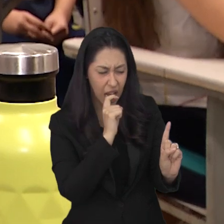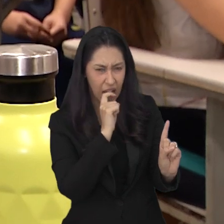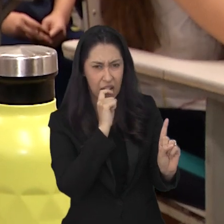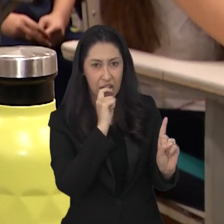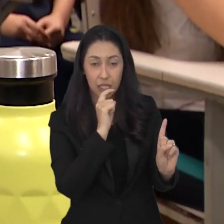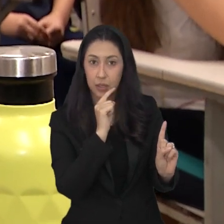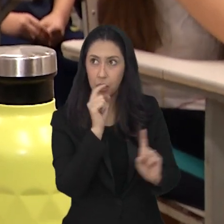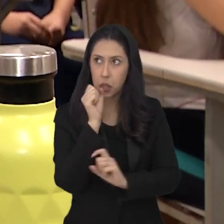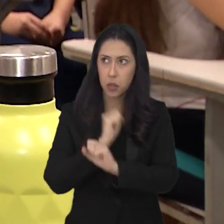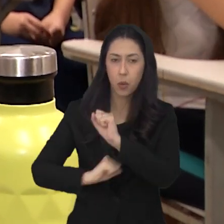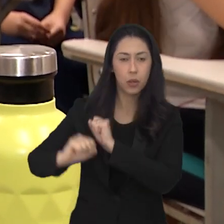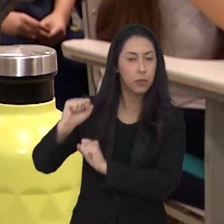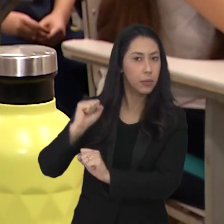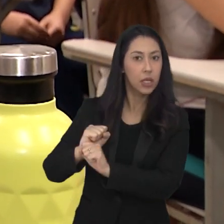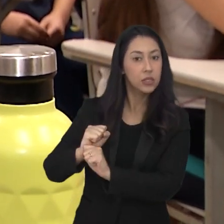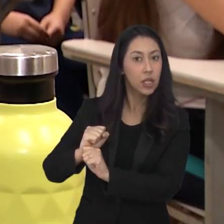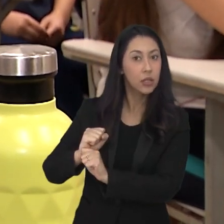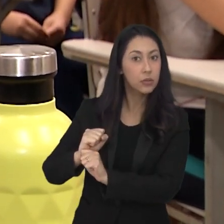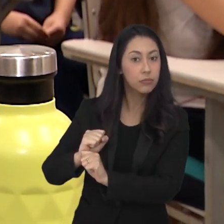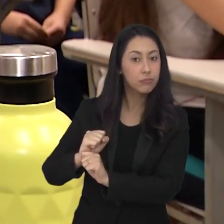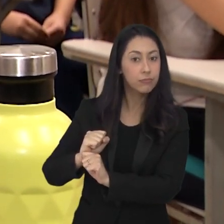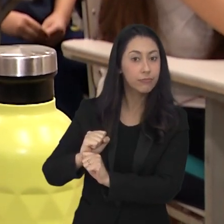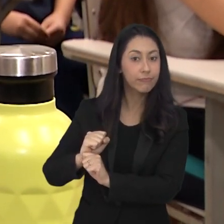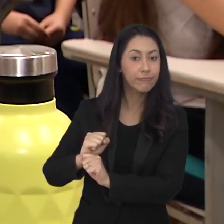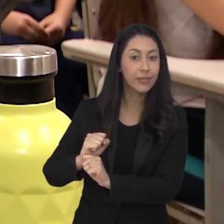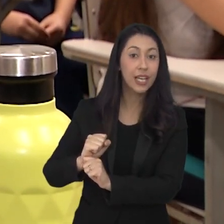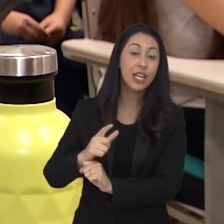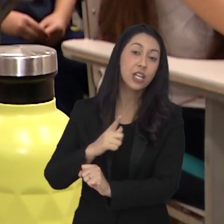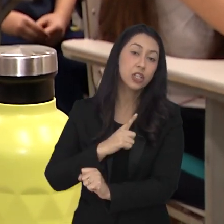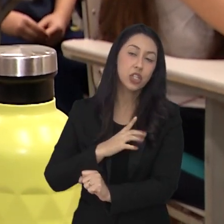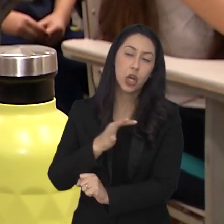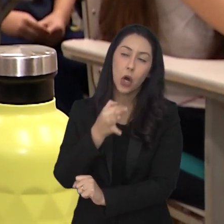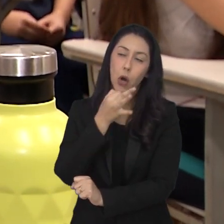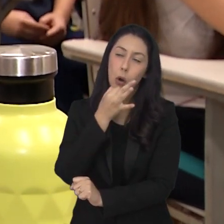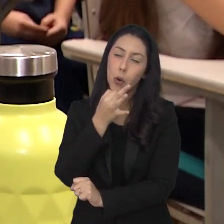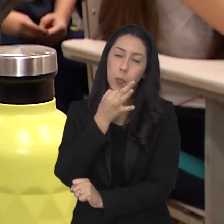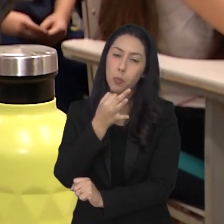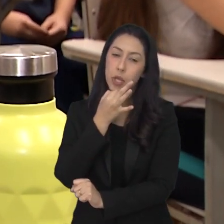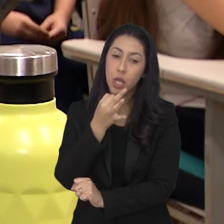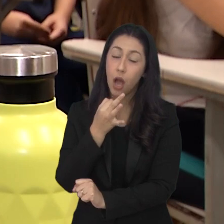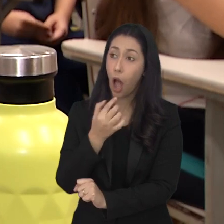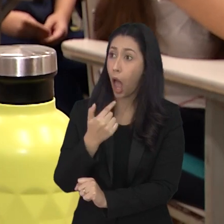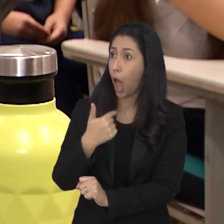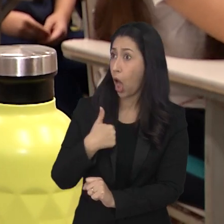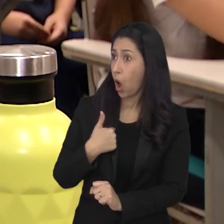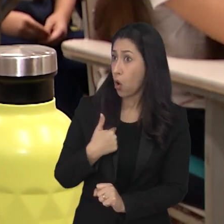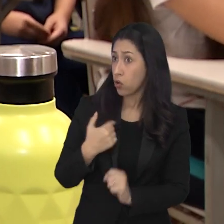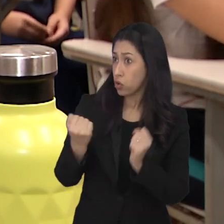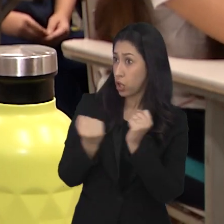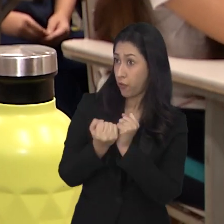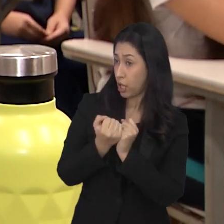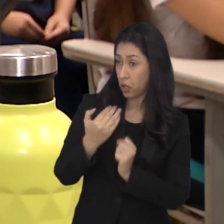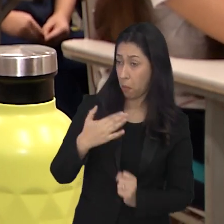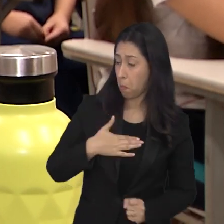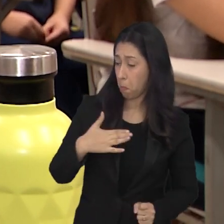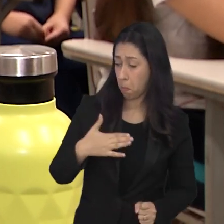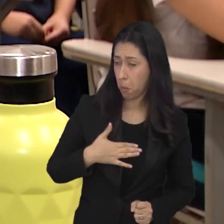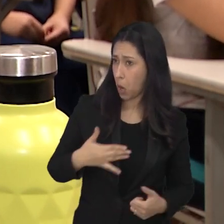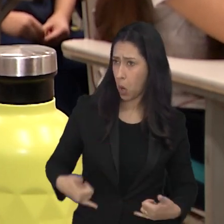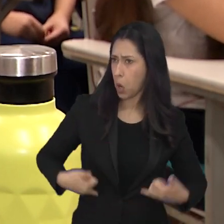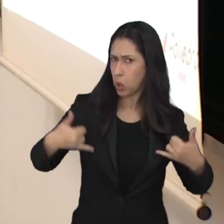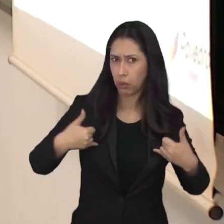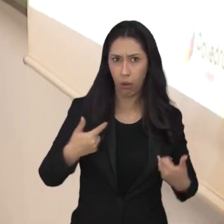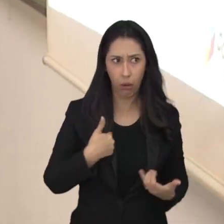que até ano passado eles eram absolvidos por argumento de que eles estavam defendendo a honra deles. Eu fiquei chocada, não sabia,